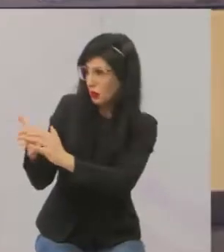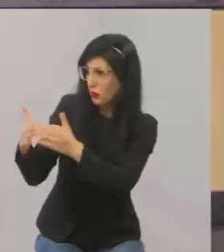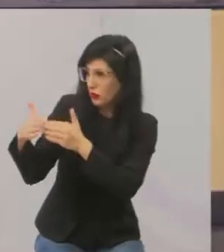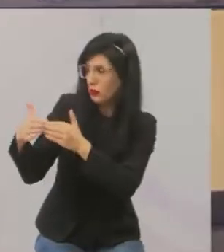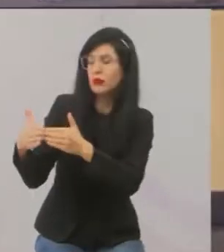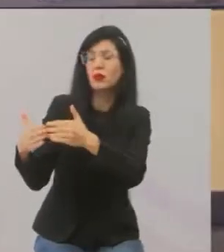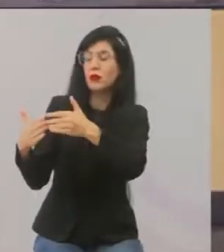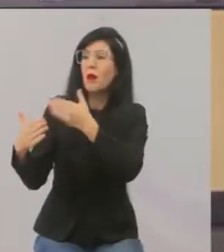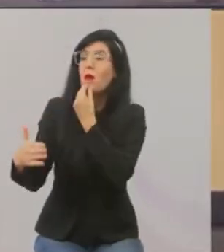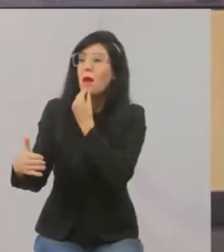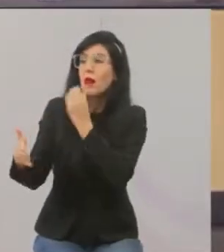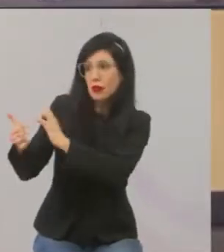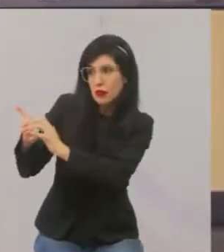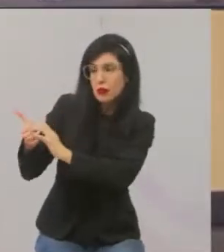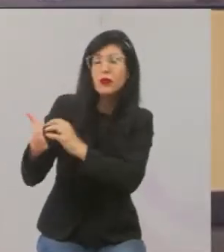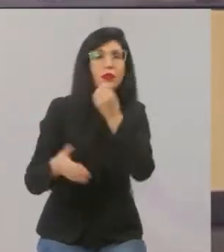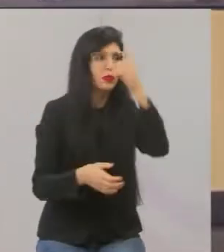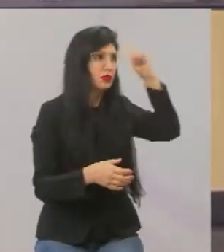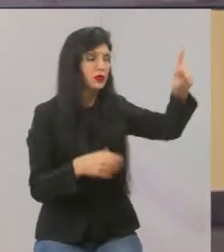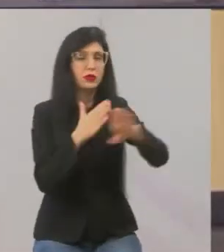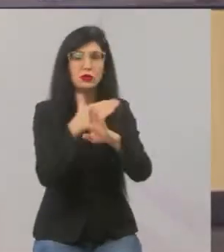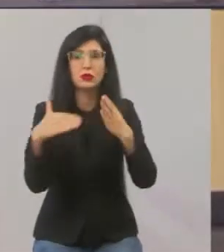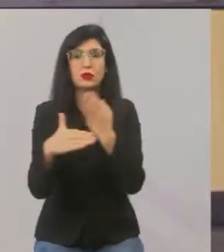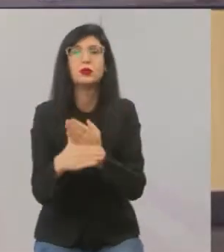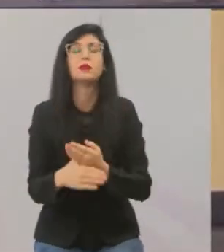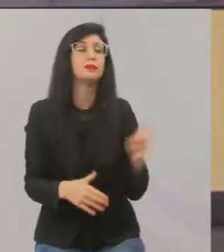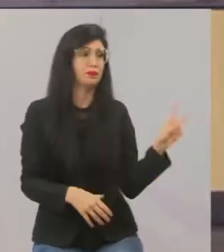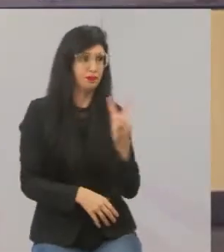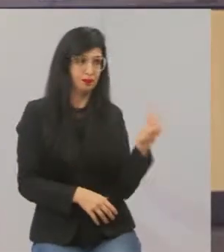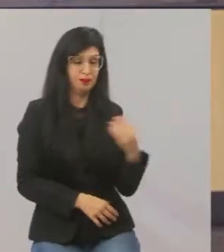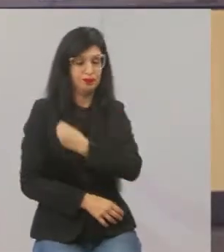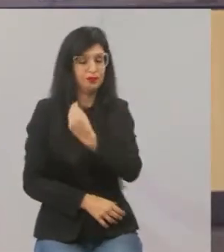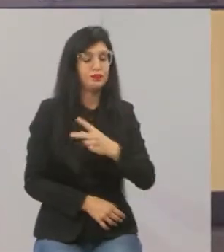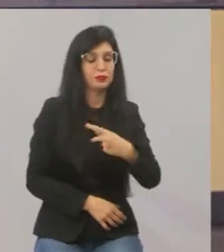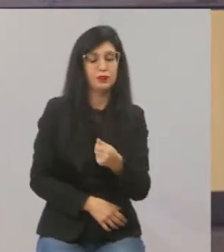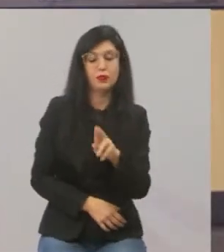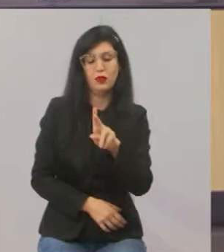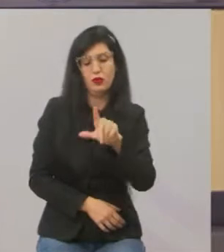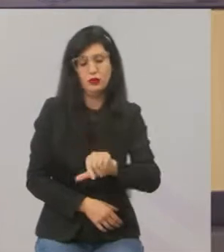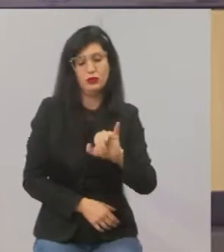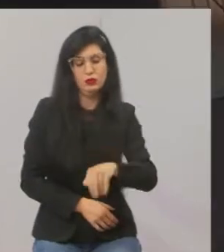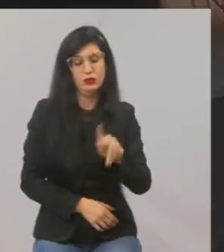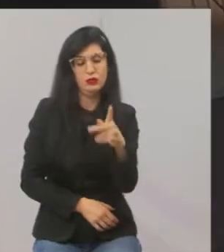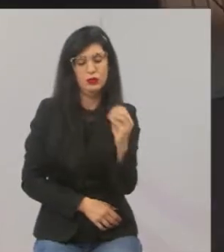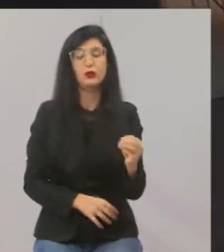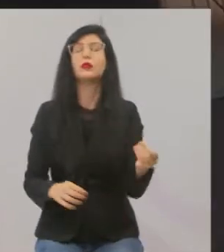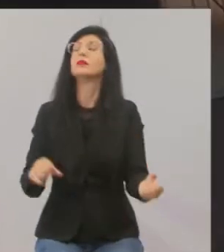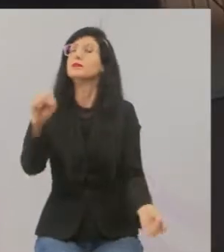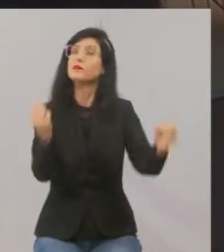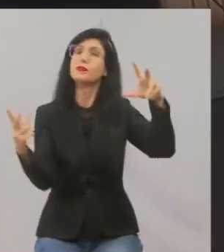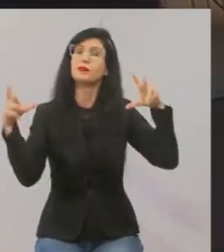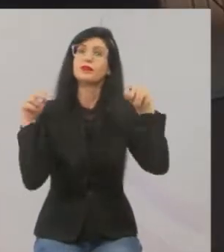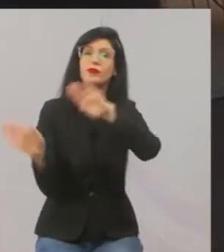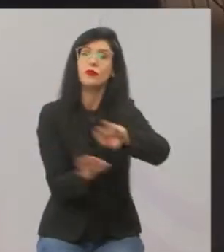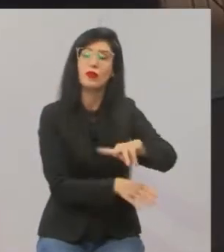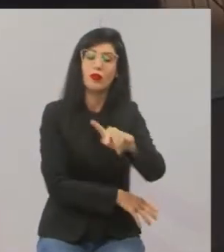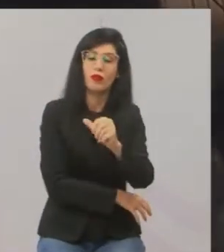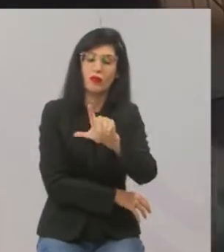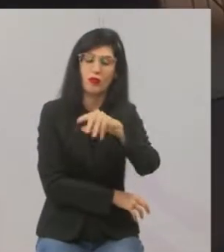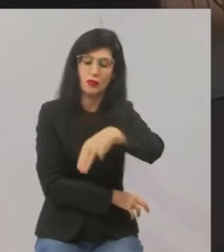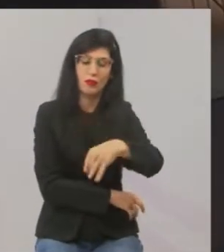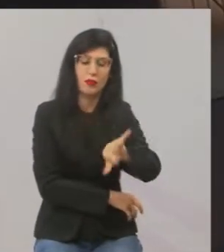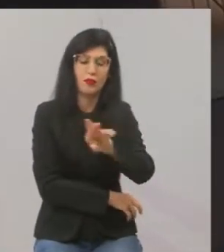Bom dia a todos. Estão presentes os vereadores Paulinho dos Condutores, Valmir do Parque Meia